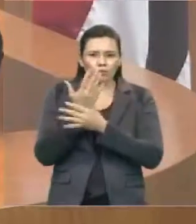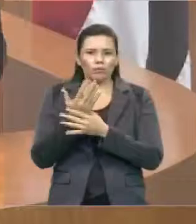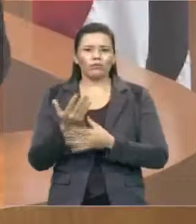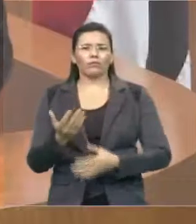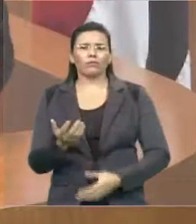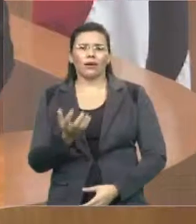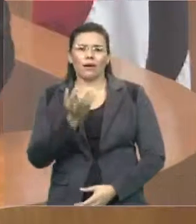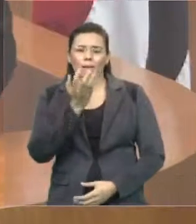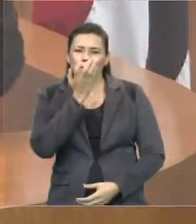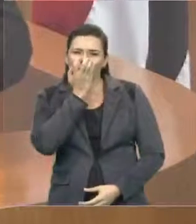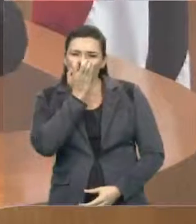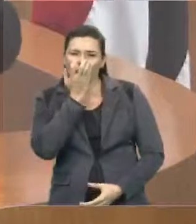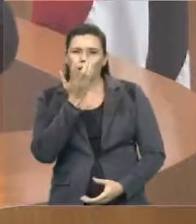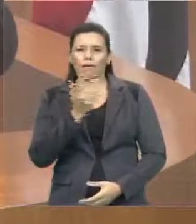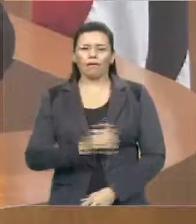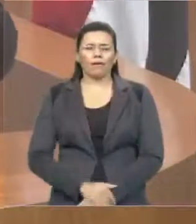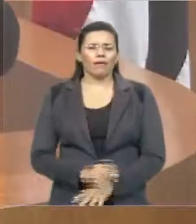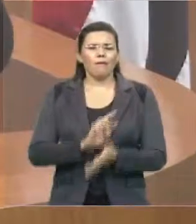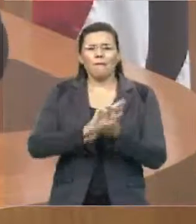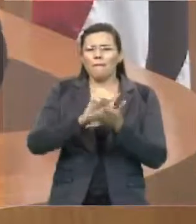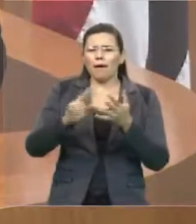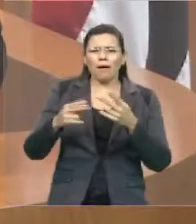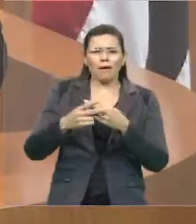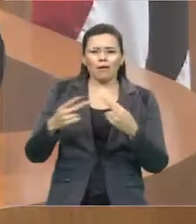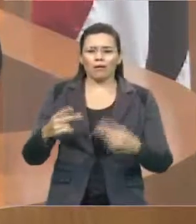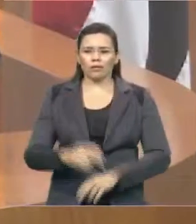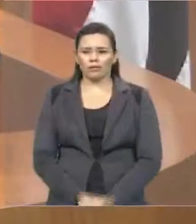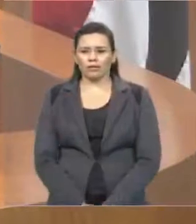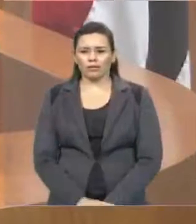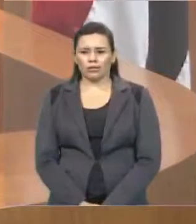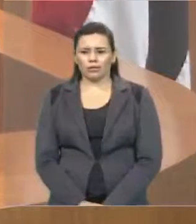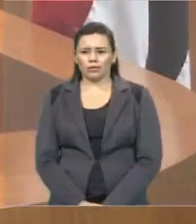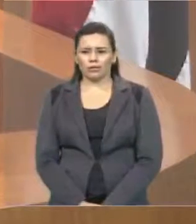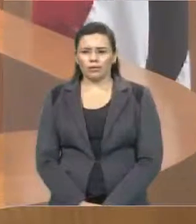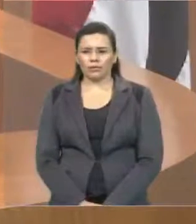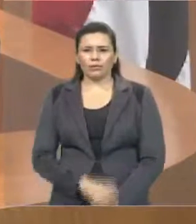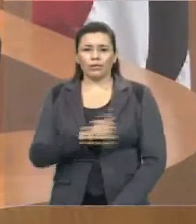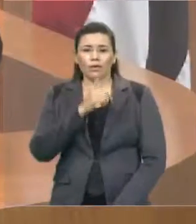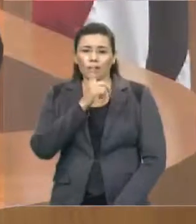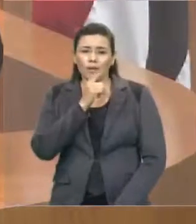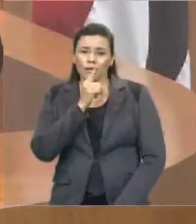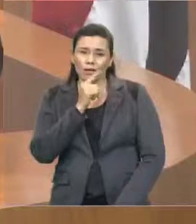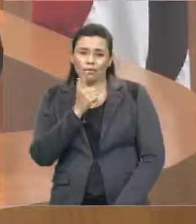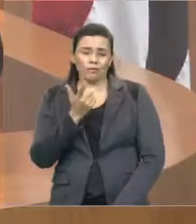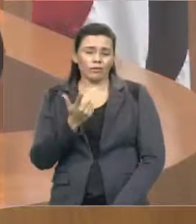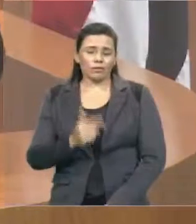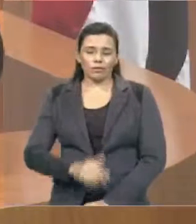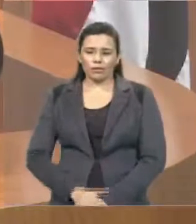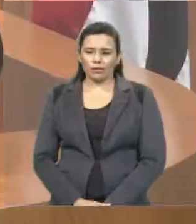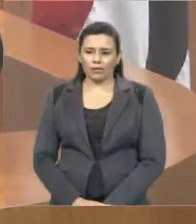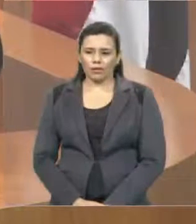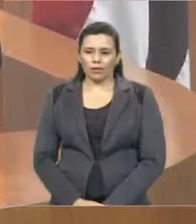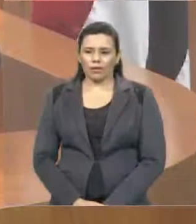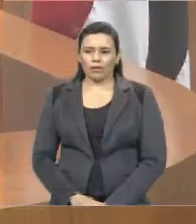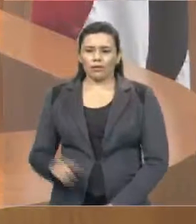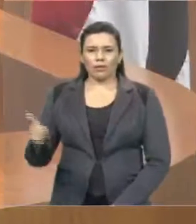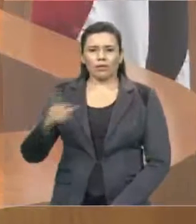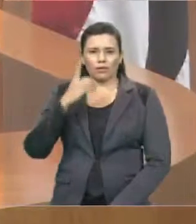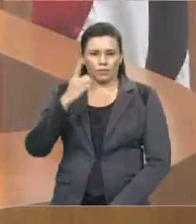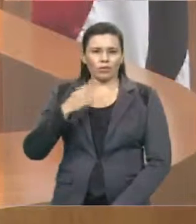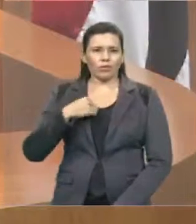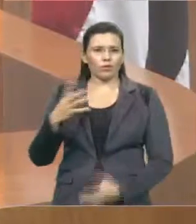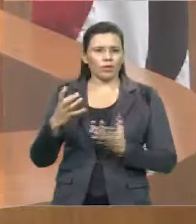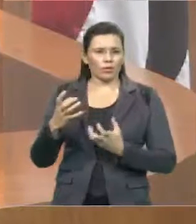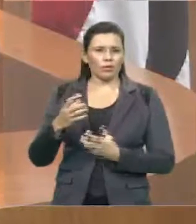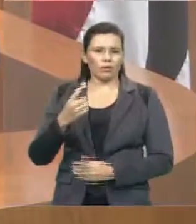água destilada é usada como soro. Deputado, eu gostaria, apesar do avançado tempo, 1 minuto